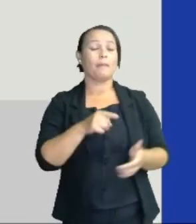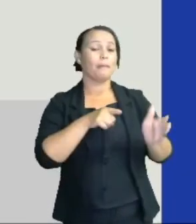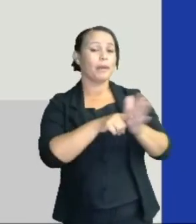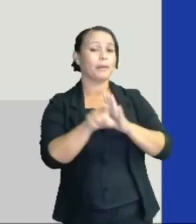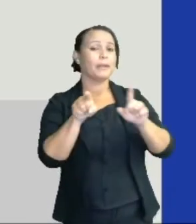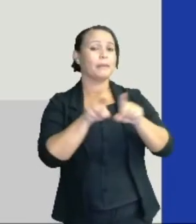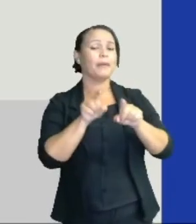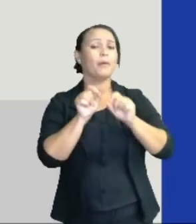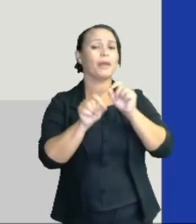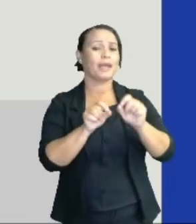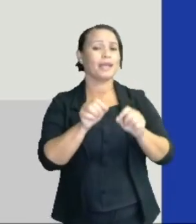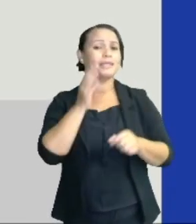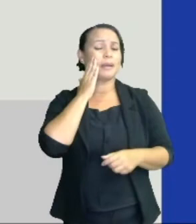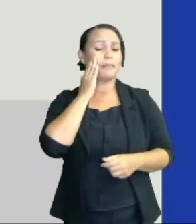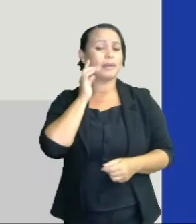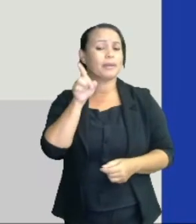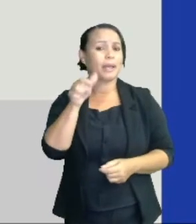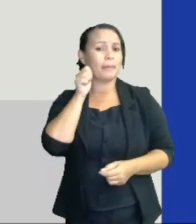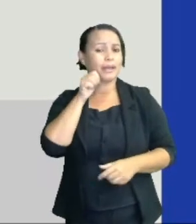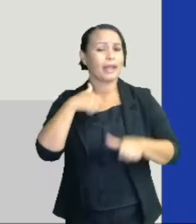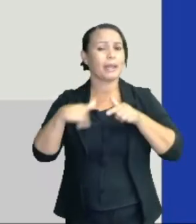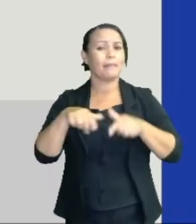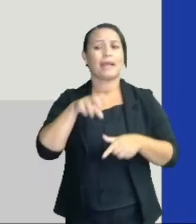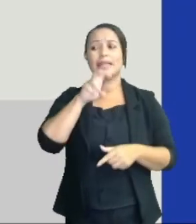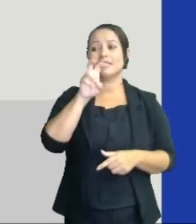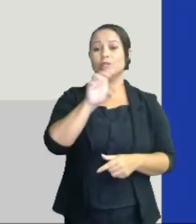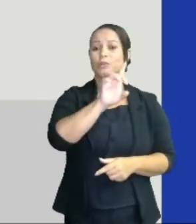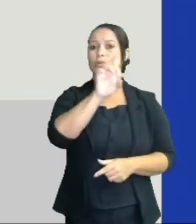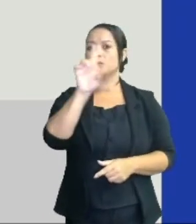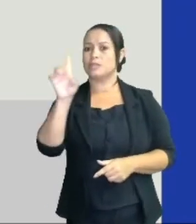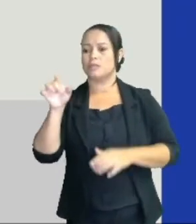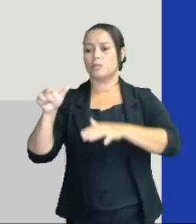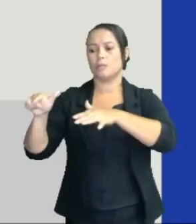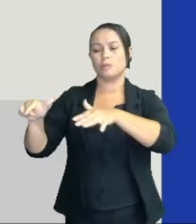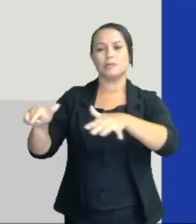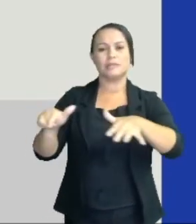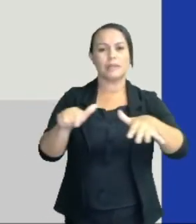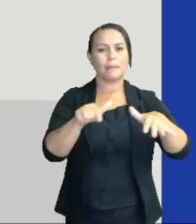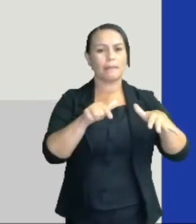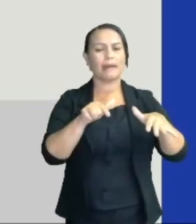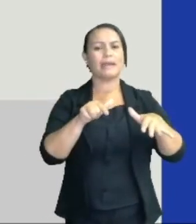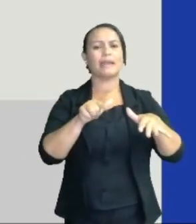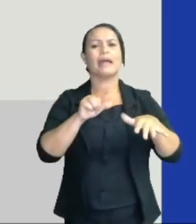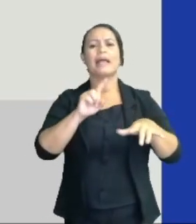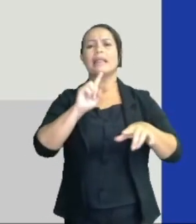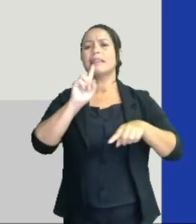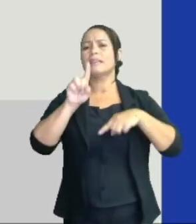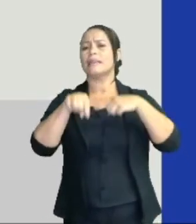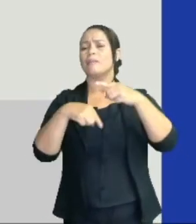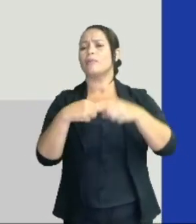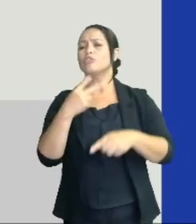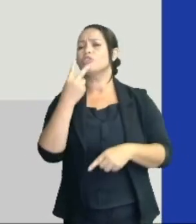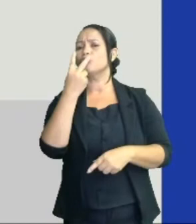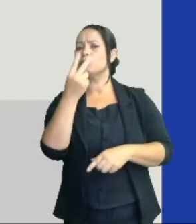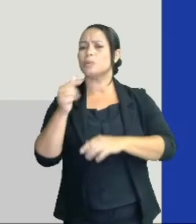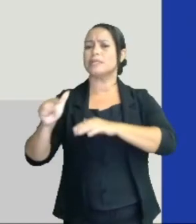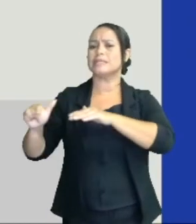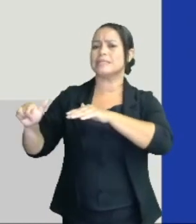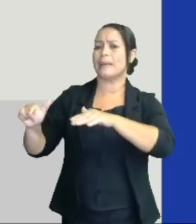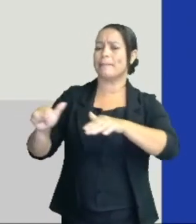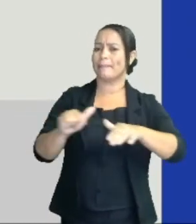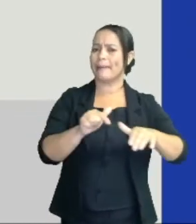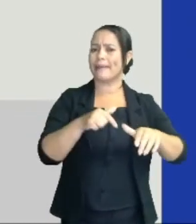que, sabendo que ela trabalha 5 dias por semana, após 2 semanas de